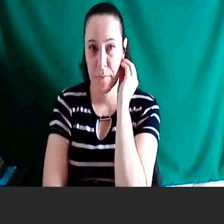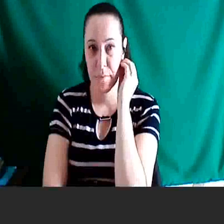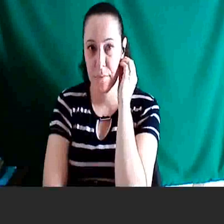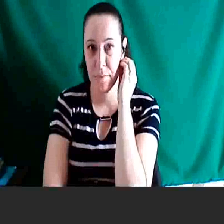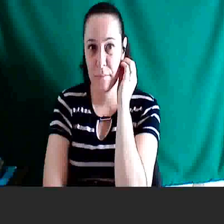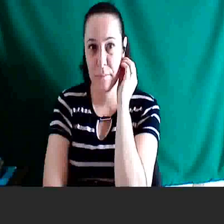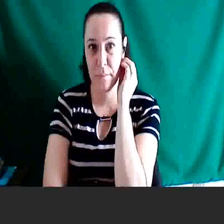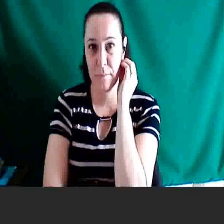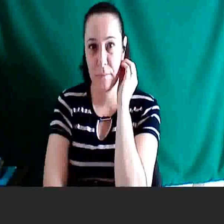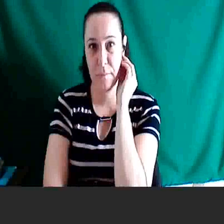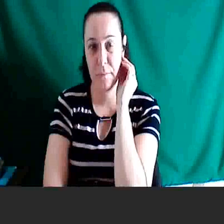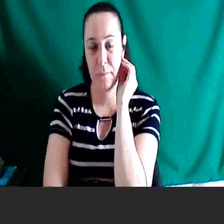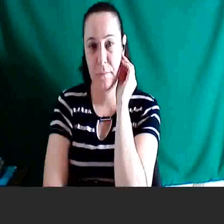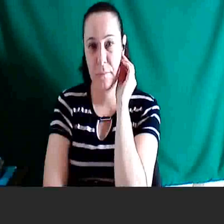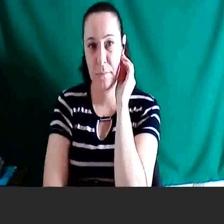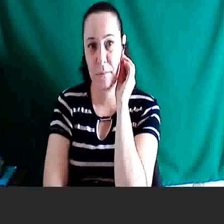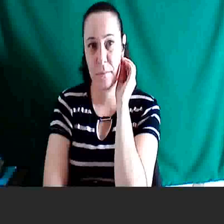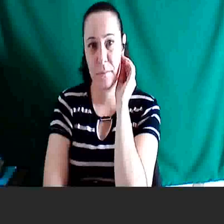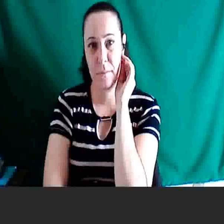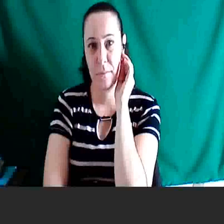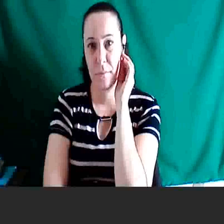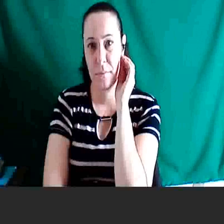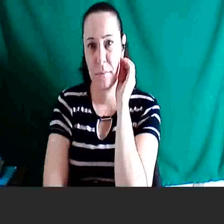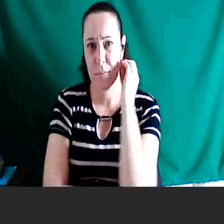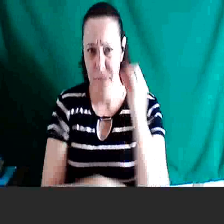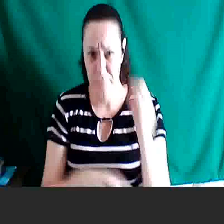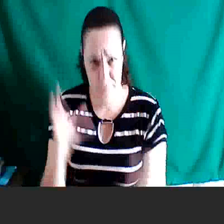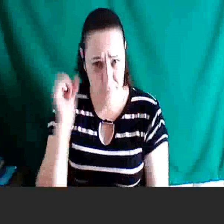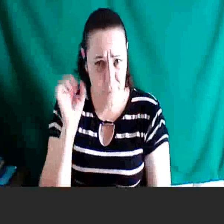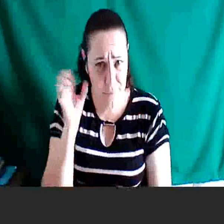Não, dá para ouvir, que eu particularmente esqueci mesmo.